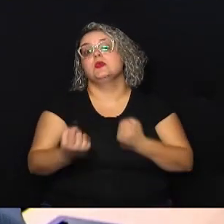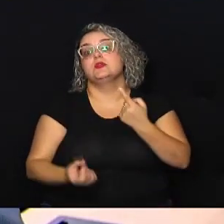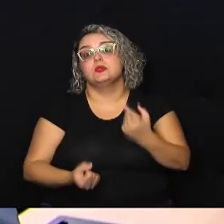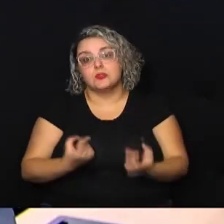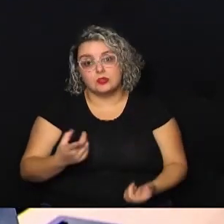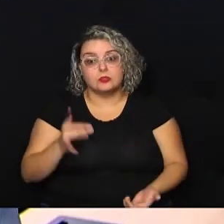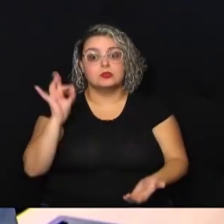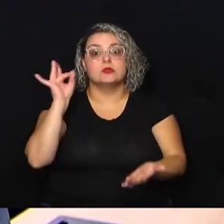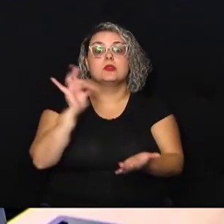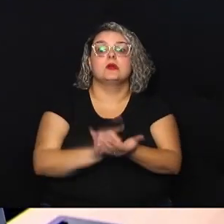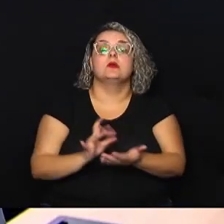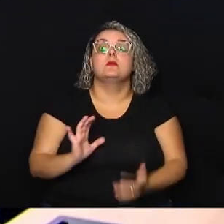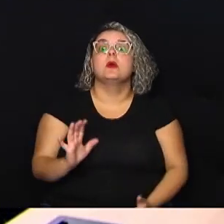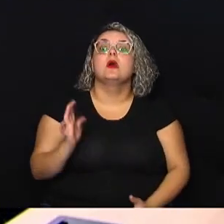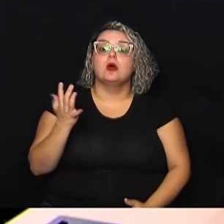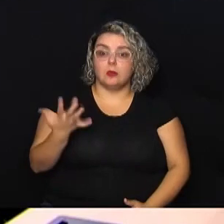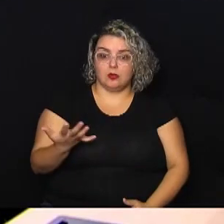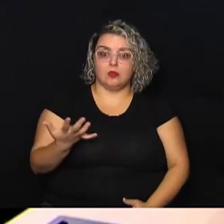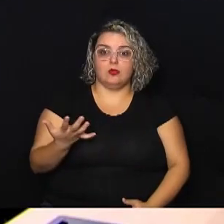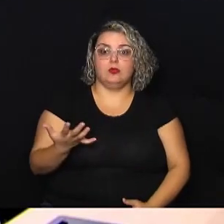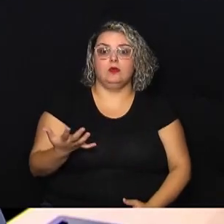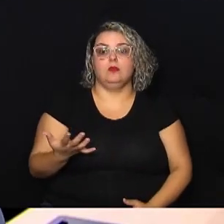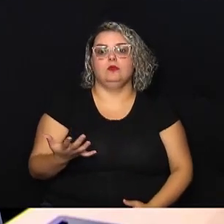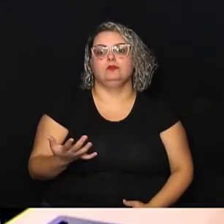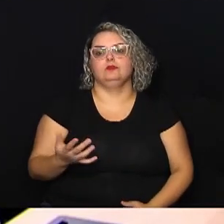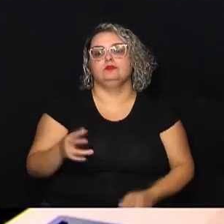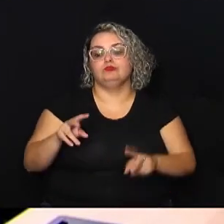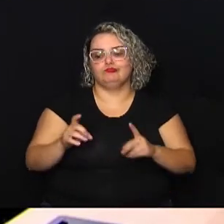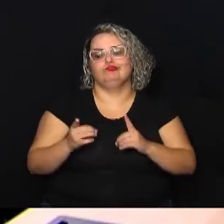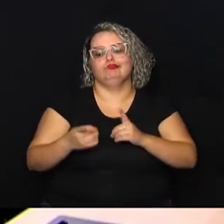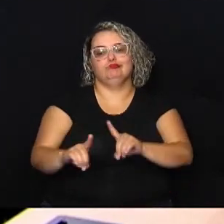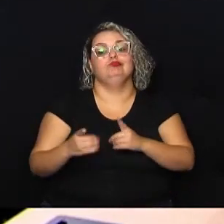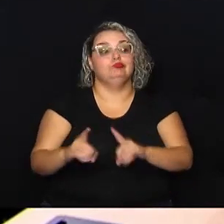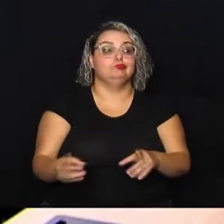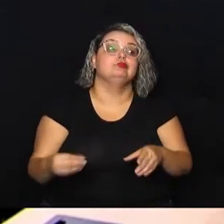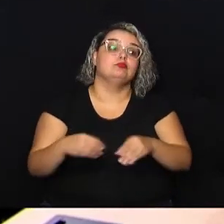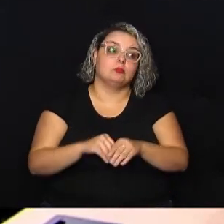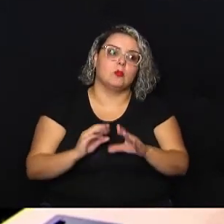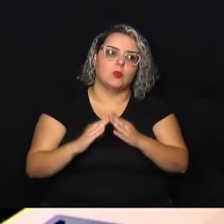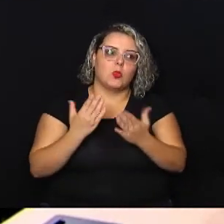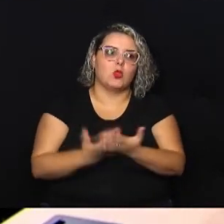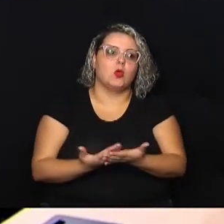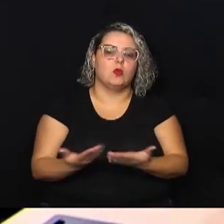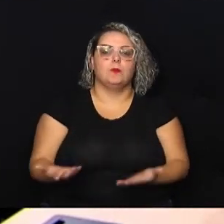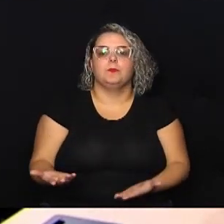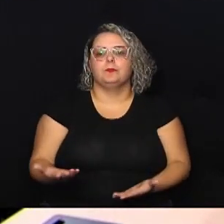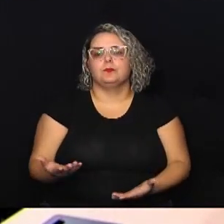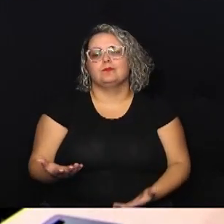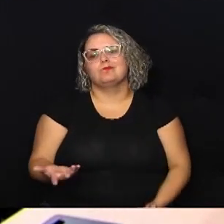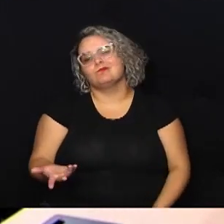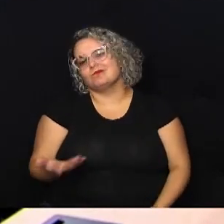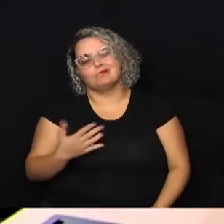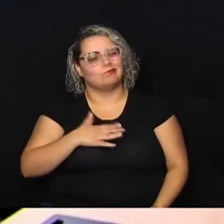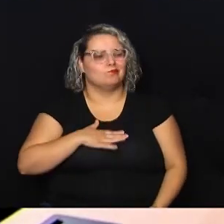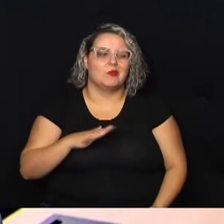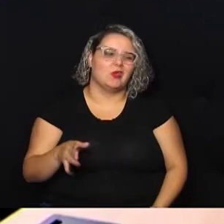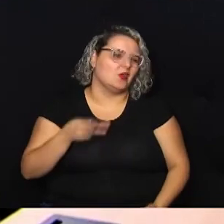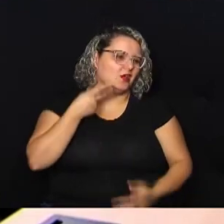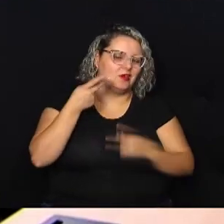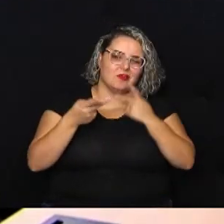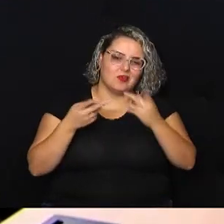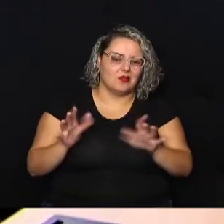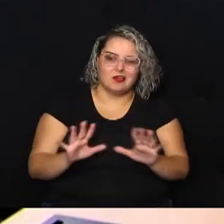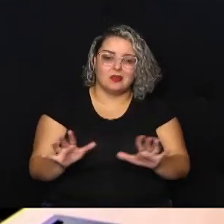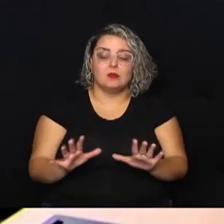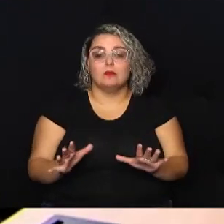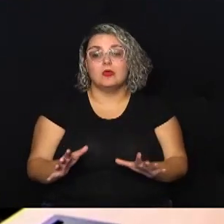realmente acontecendo uma doutrinação muito forte nas escolas por parte, obviamente, eu não gosto de generalizar e nem de totalizar,